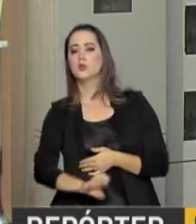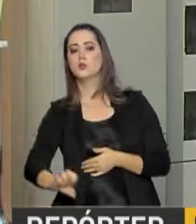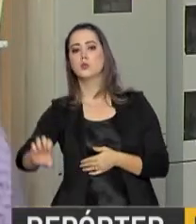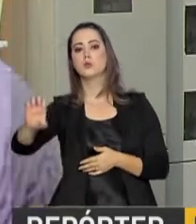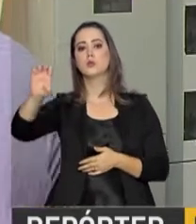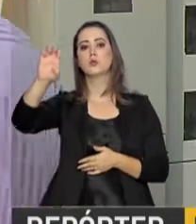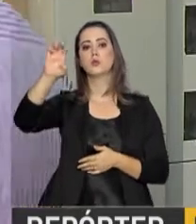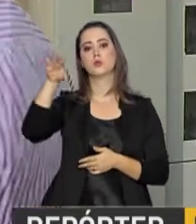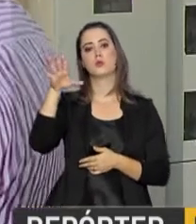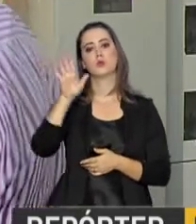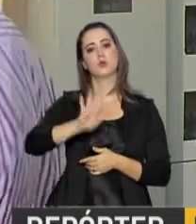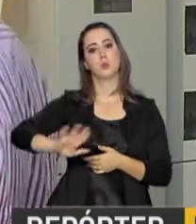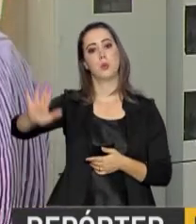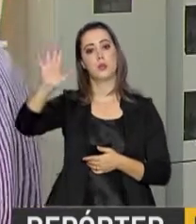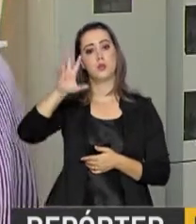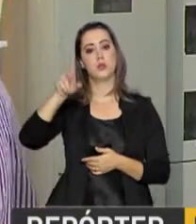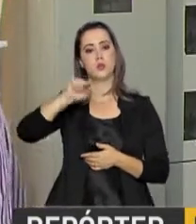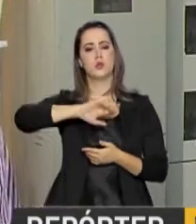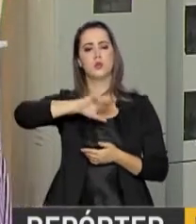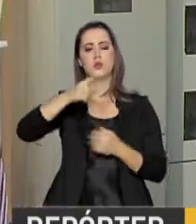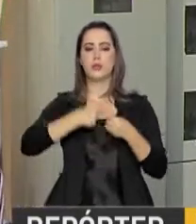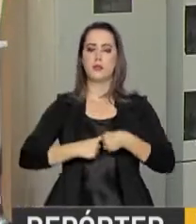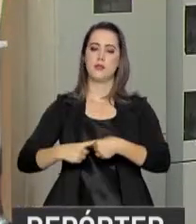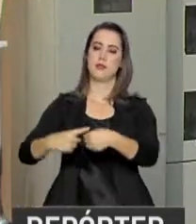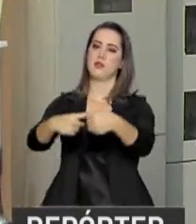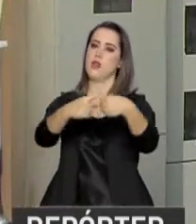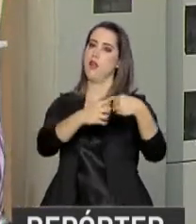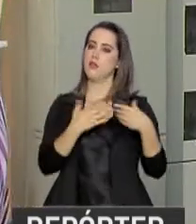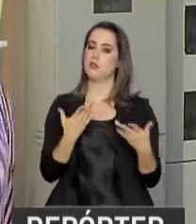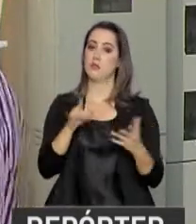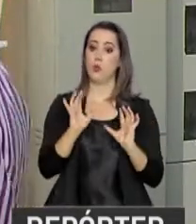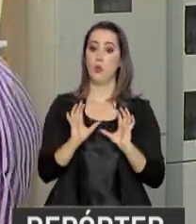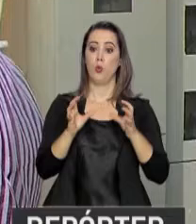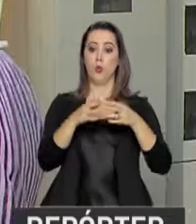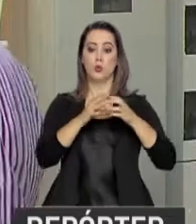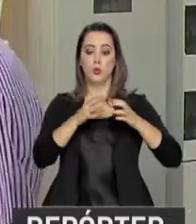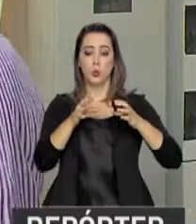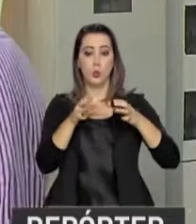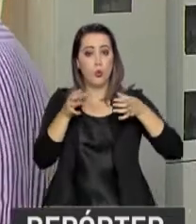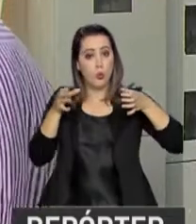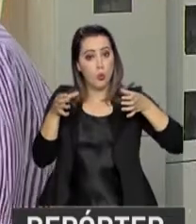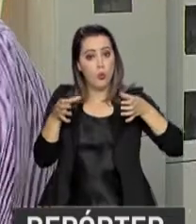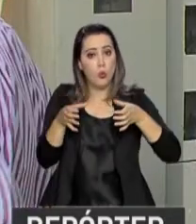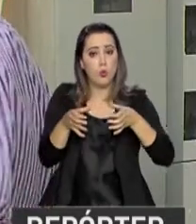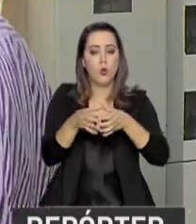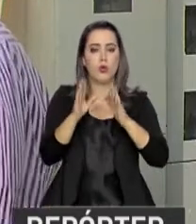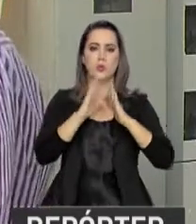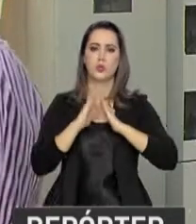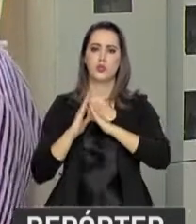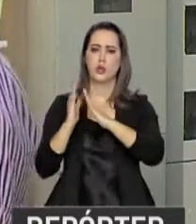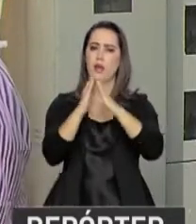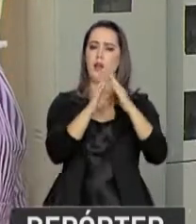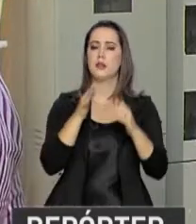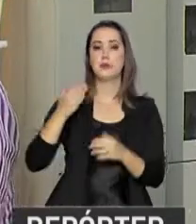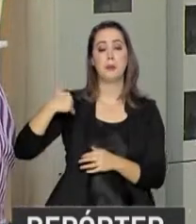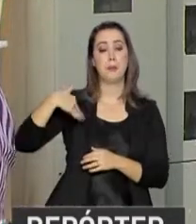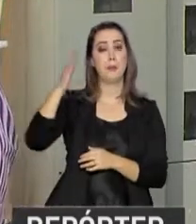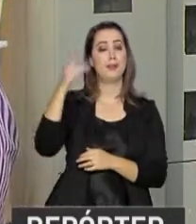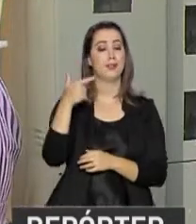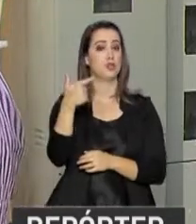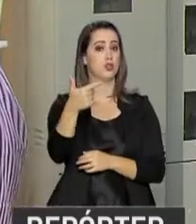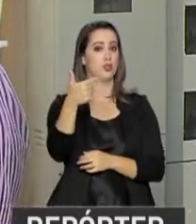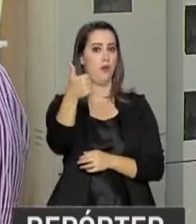federação, em dezenas de cidades brasileiras, conjuntos habitacionais, mais de 21 mil